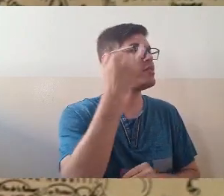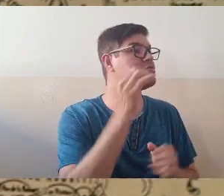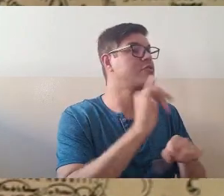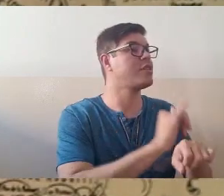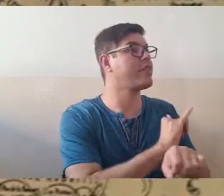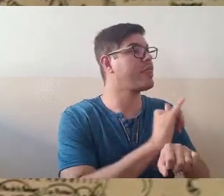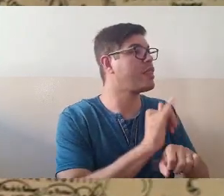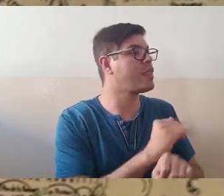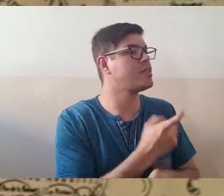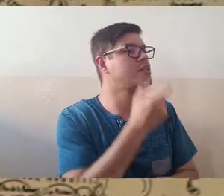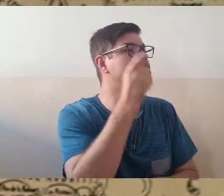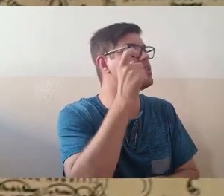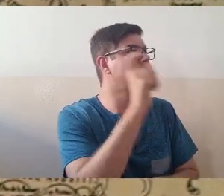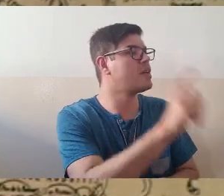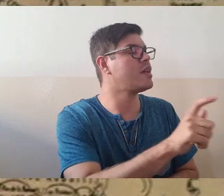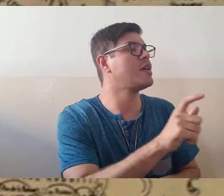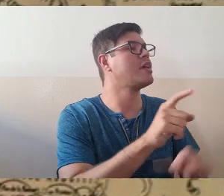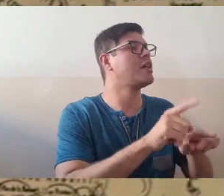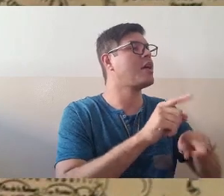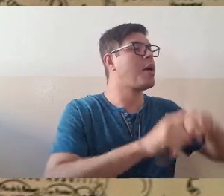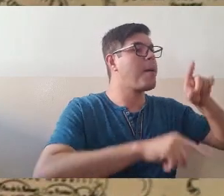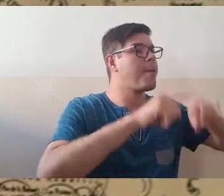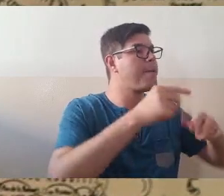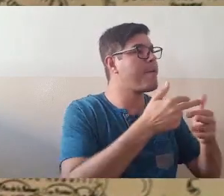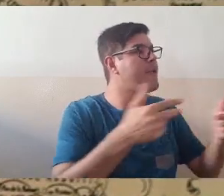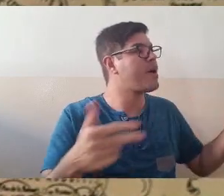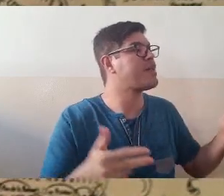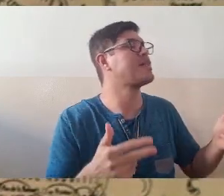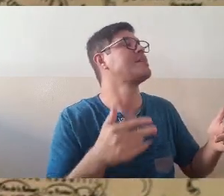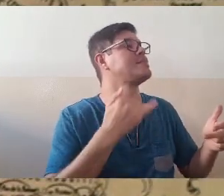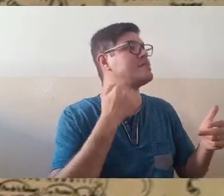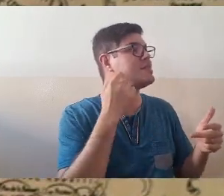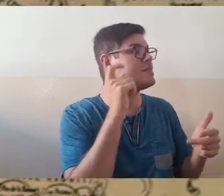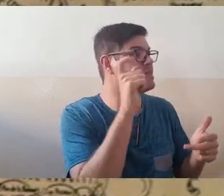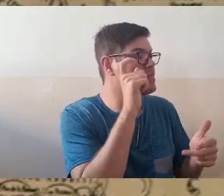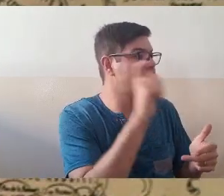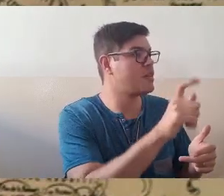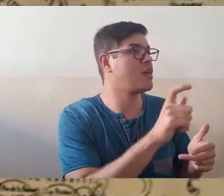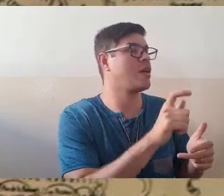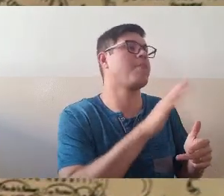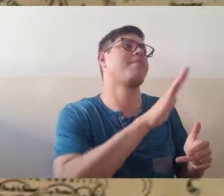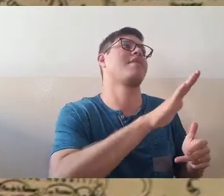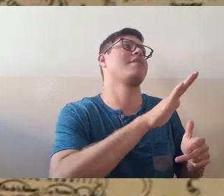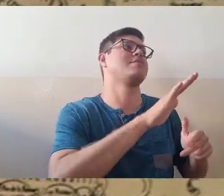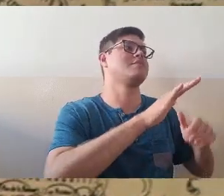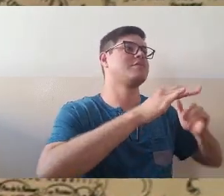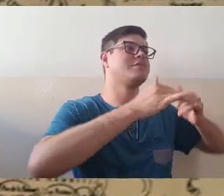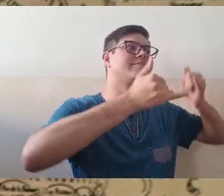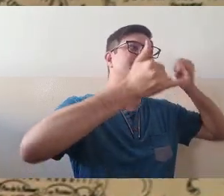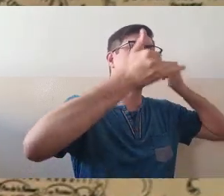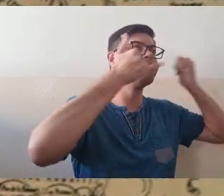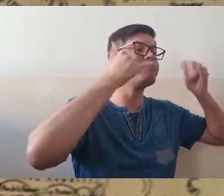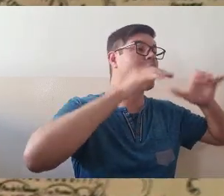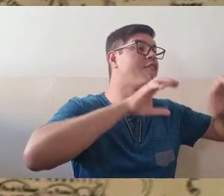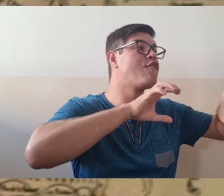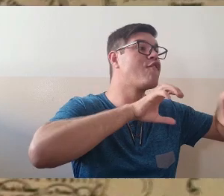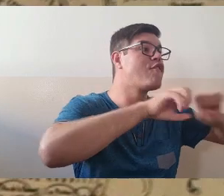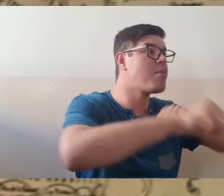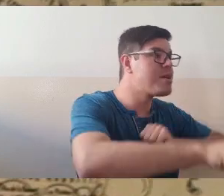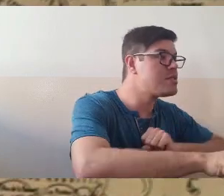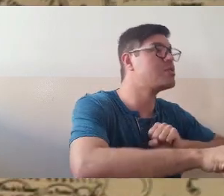estratégias interessantes, ferramentas muito importantes. Atrair o pessoal. Mas nós temos que fazer o trabalho de formação. Sem a formação, sem a gente ir